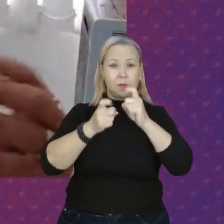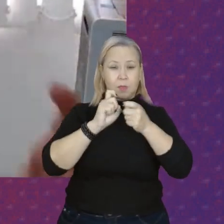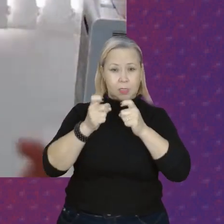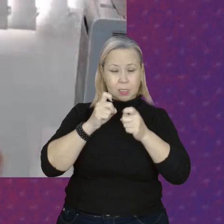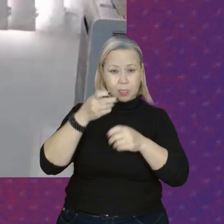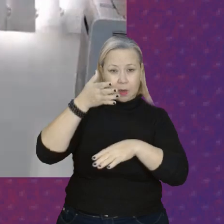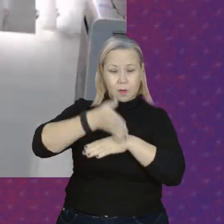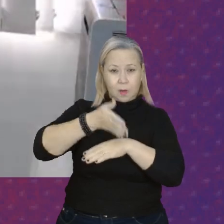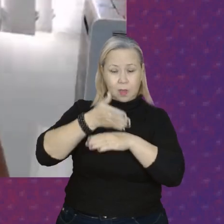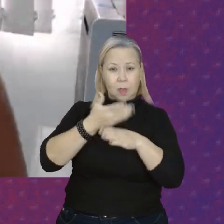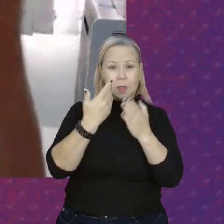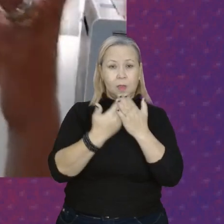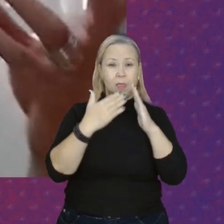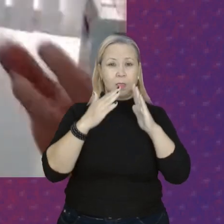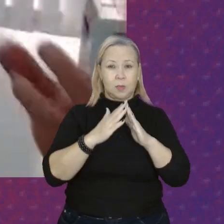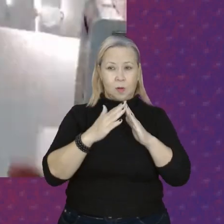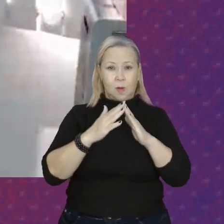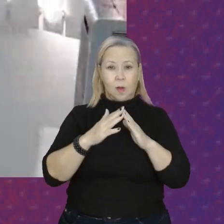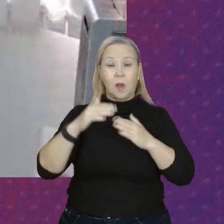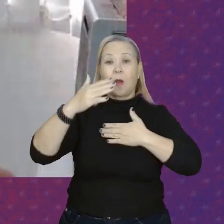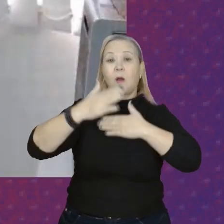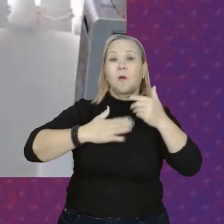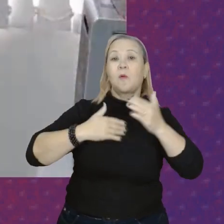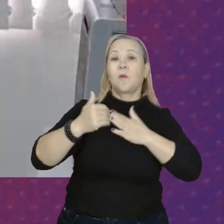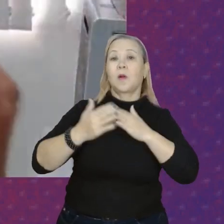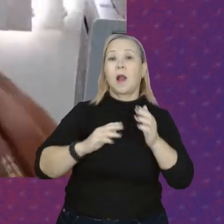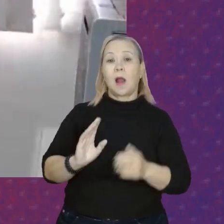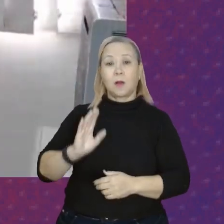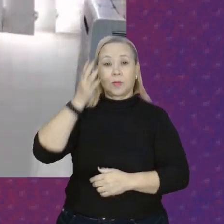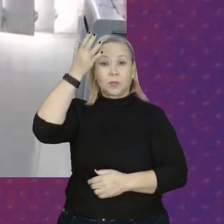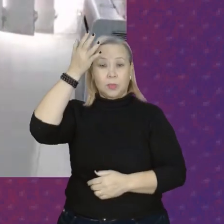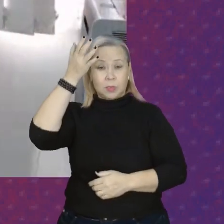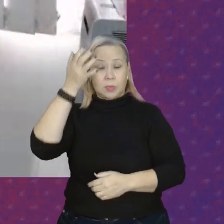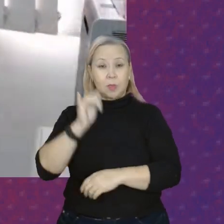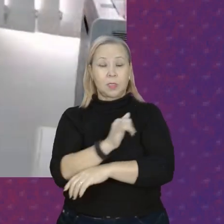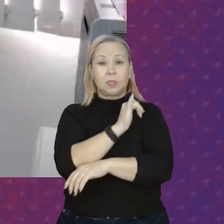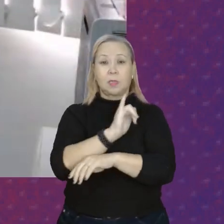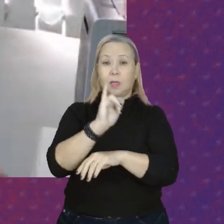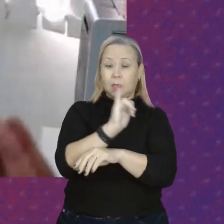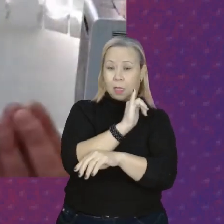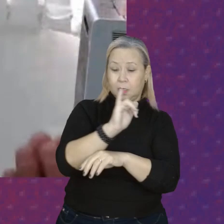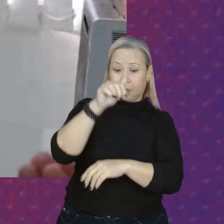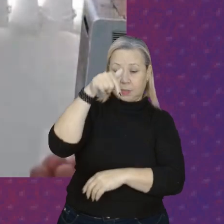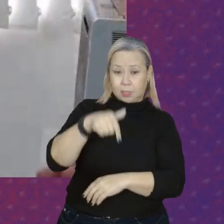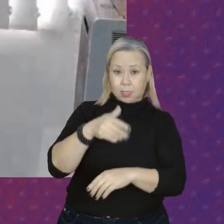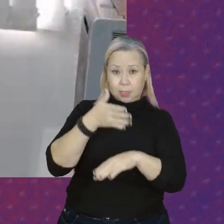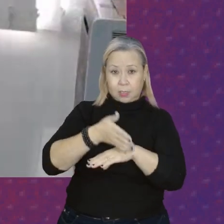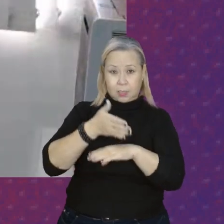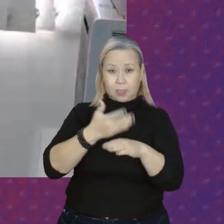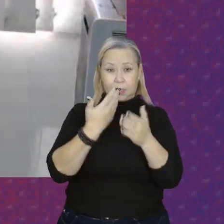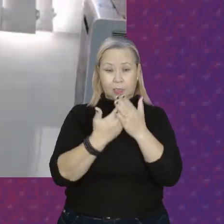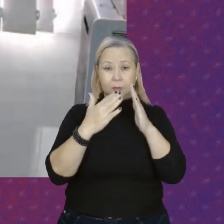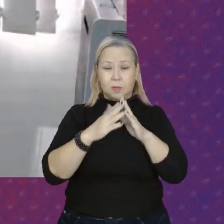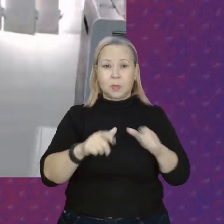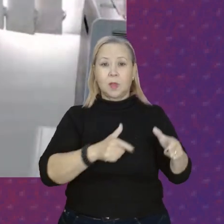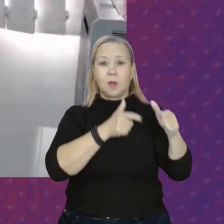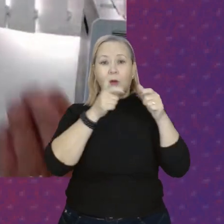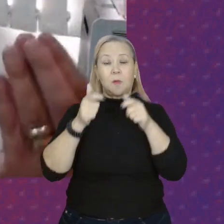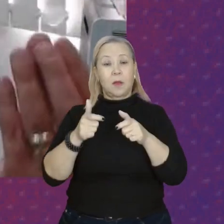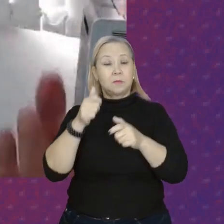escolas, os cargos de tomada de decisão estratégicos dessas escolas são ocupados por